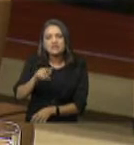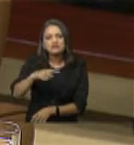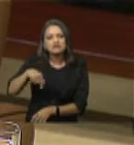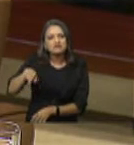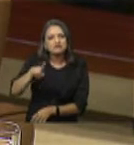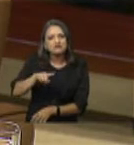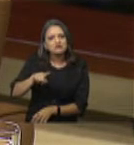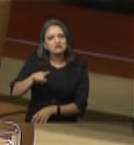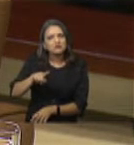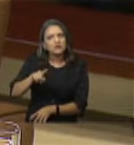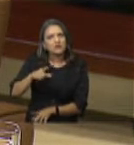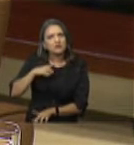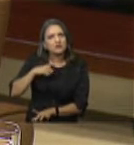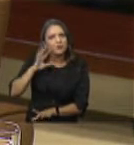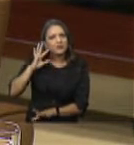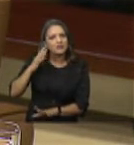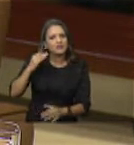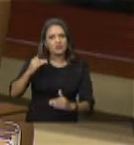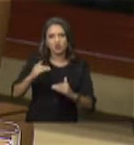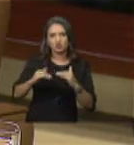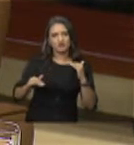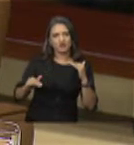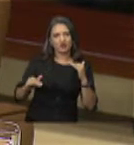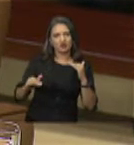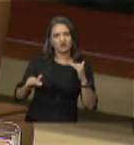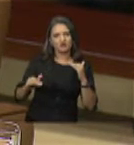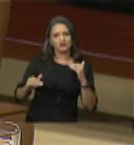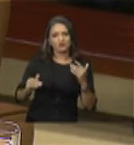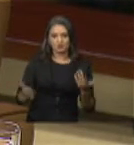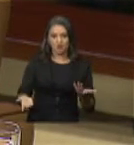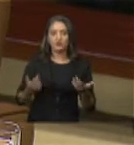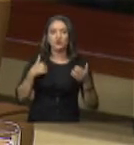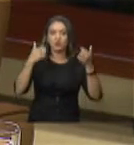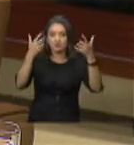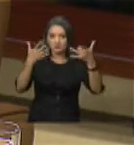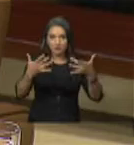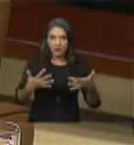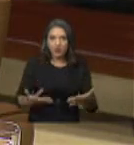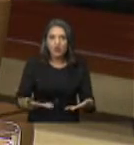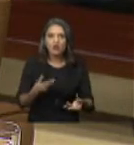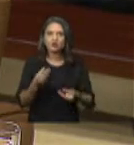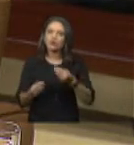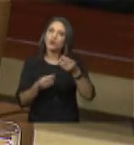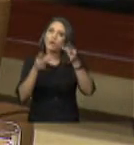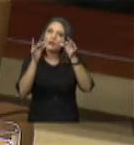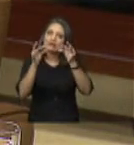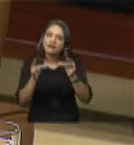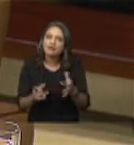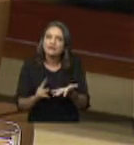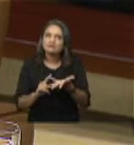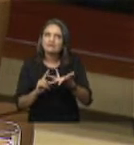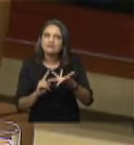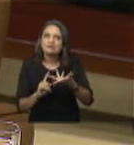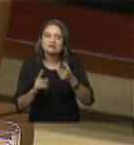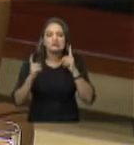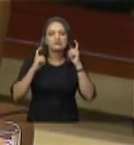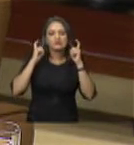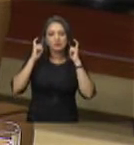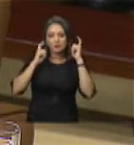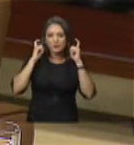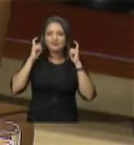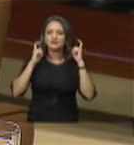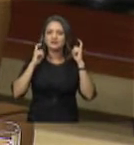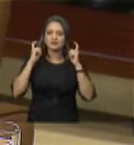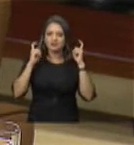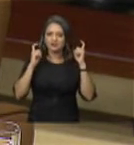de modo diverso Porque como já se percebe eu estou expondo toda essa preocupação e parece desde